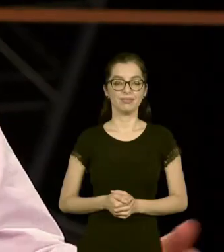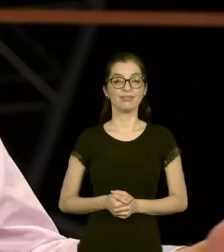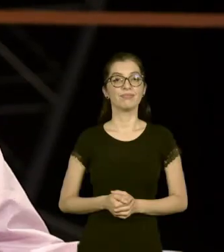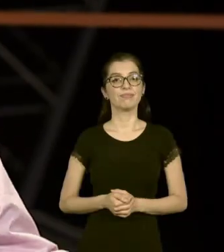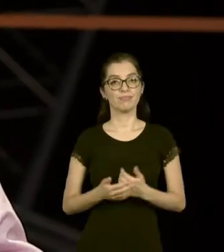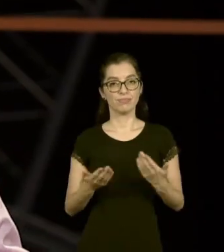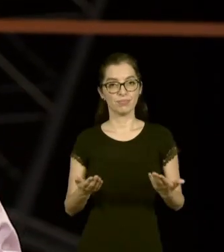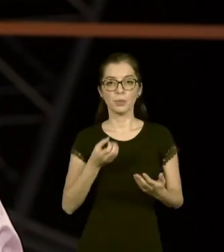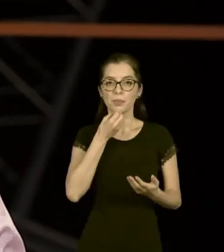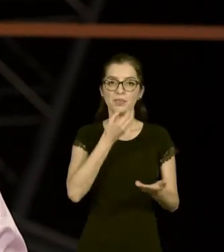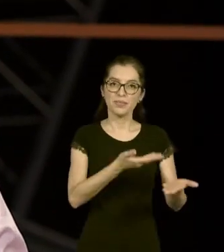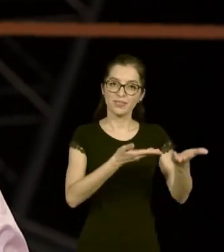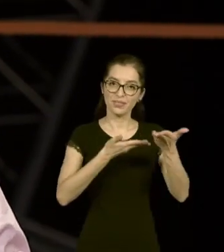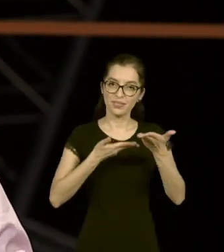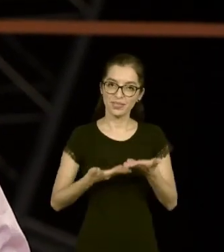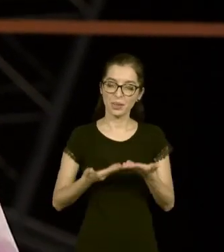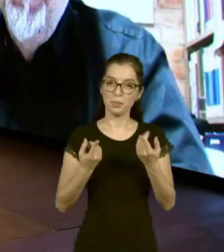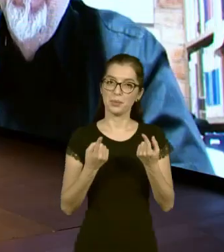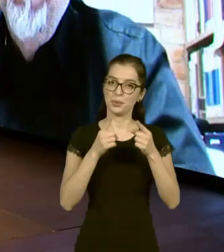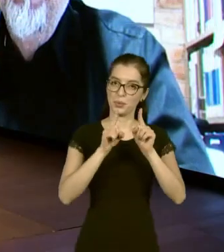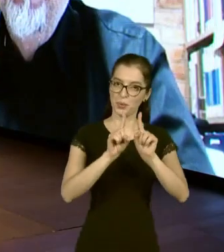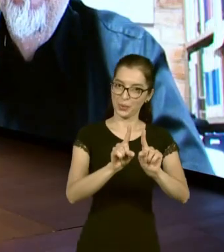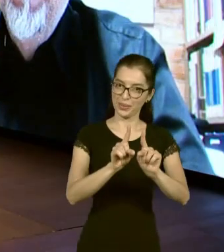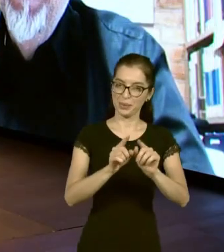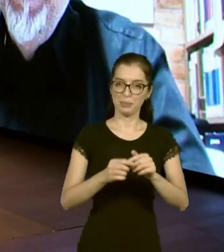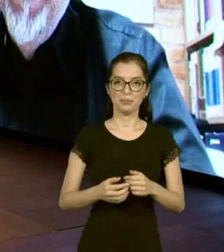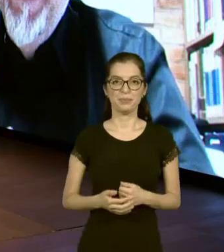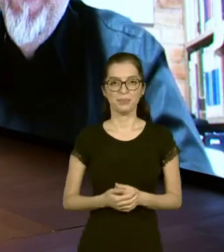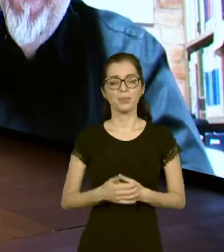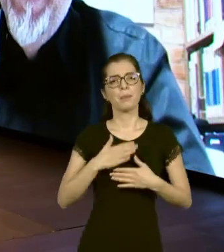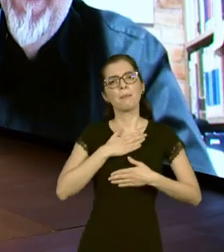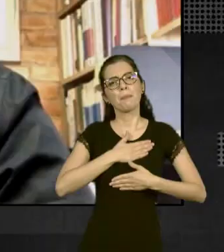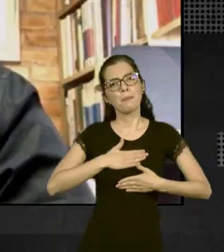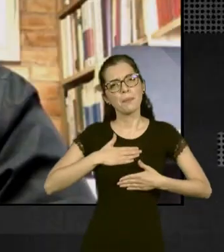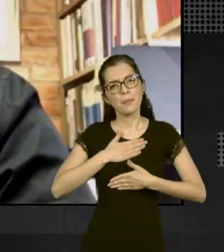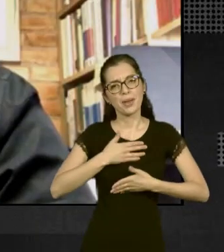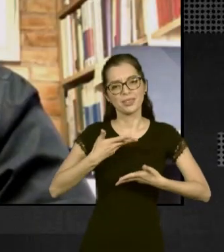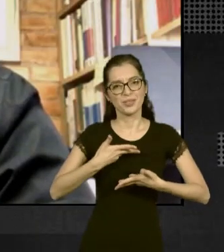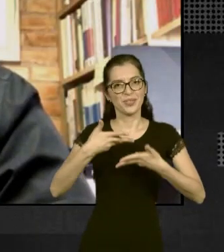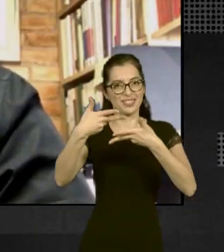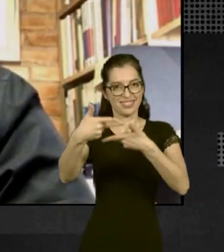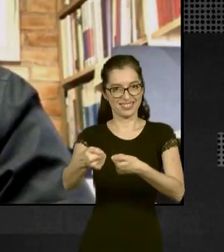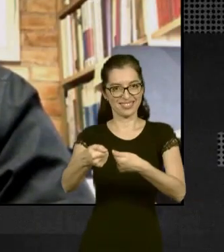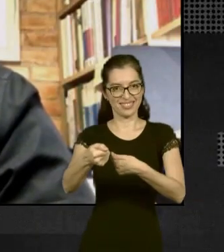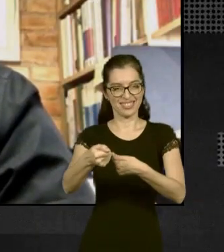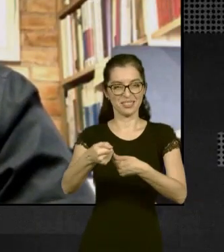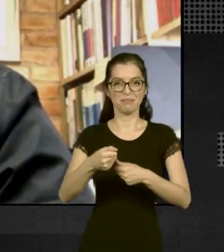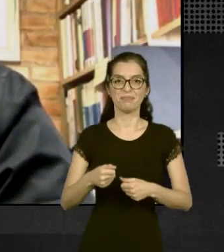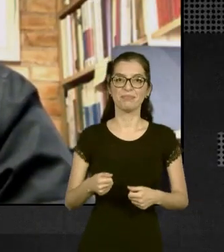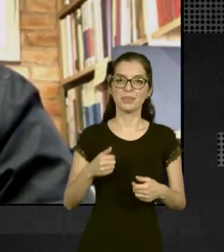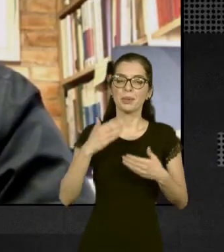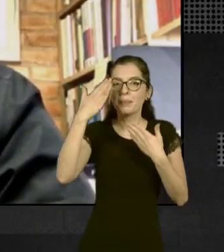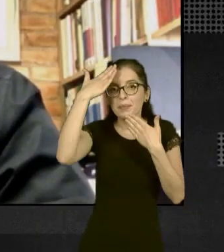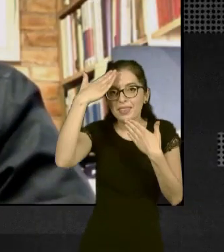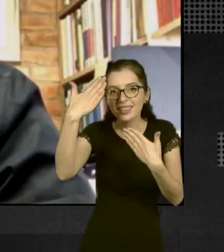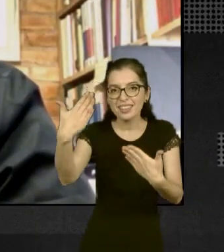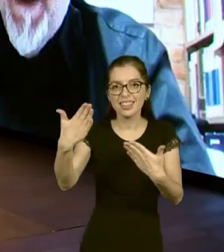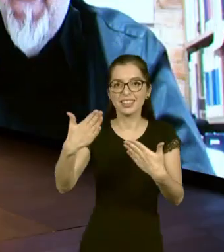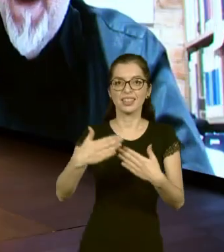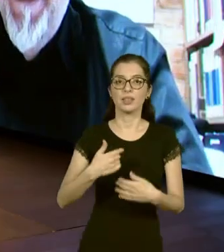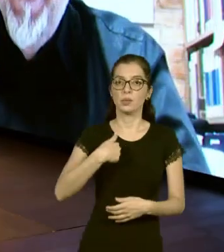Seja bem-vindo ao Persona, Ulisses. É um prazer te receber, Ulisses. Prazer é todo meu. Eu sou um fã